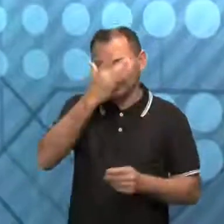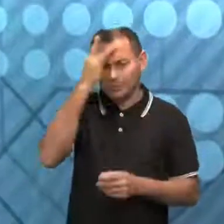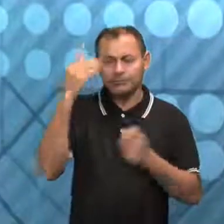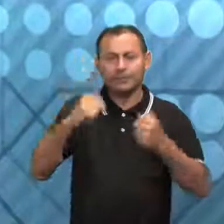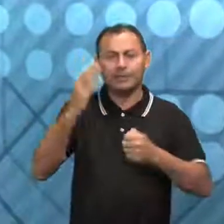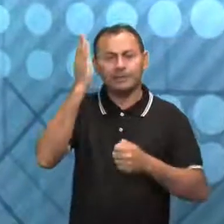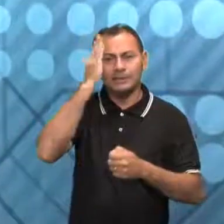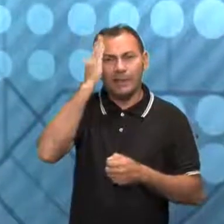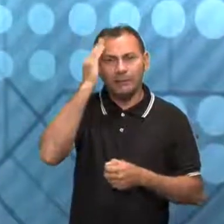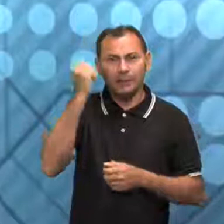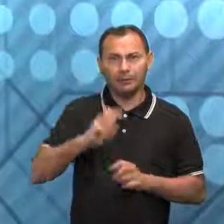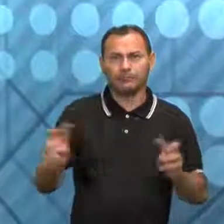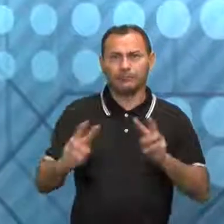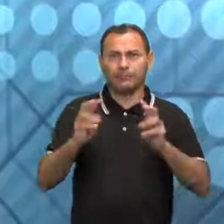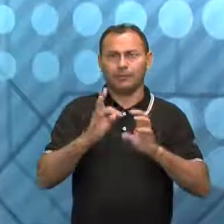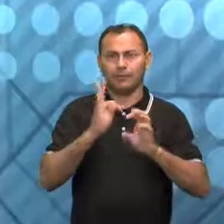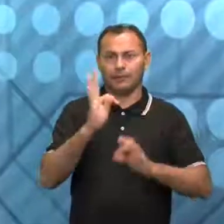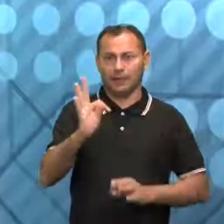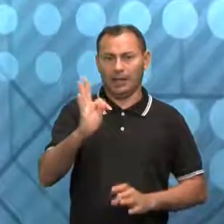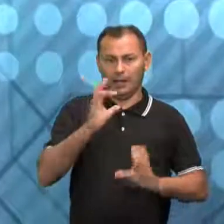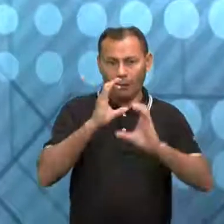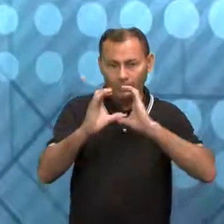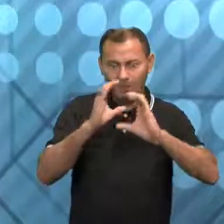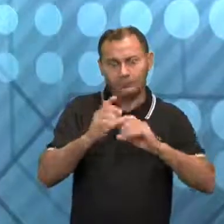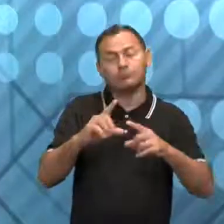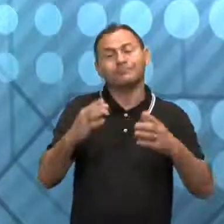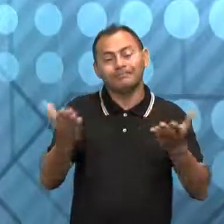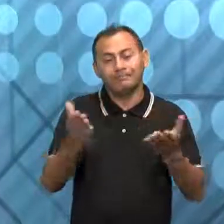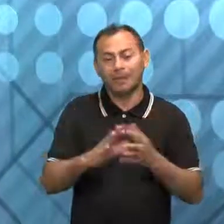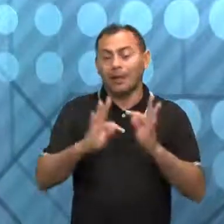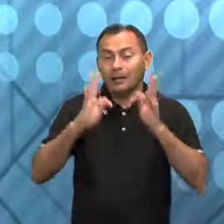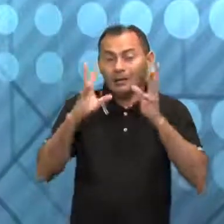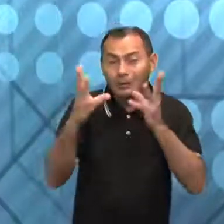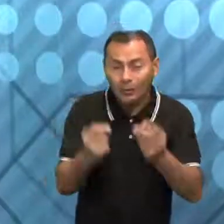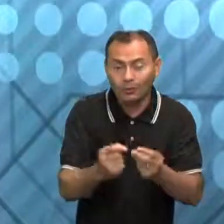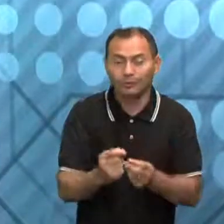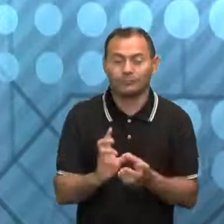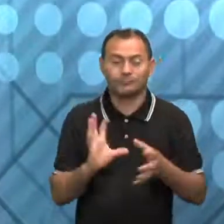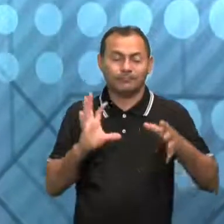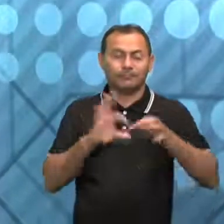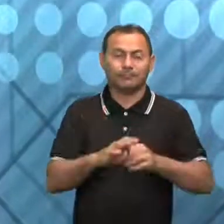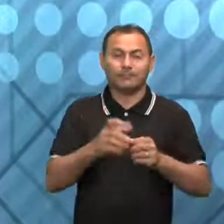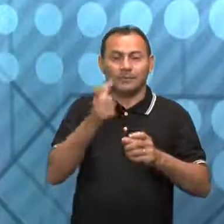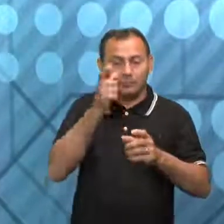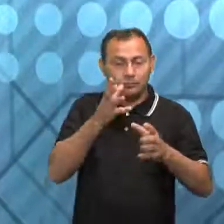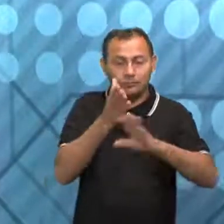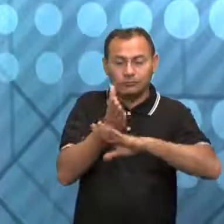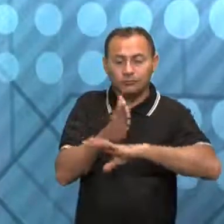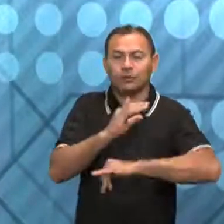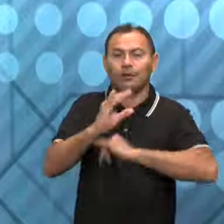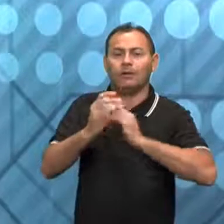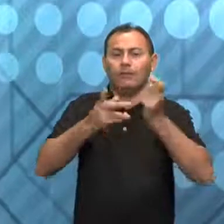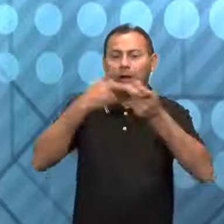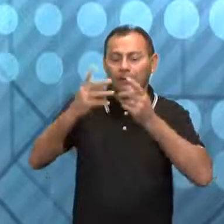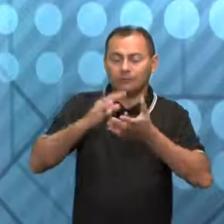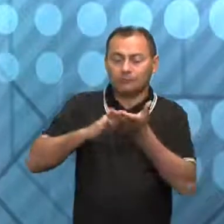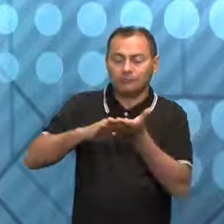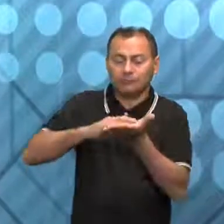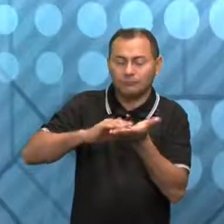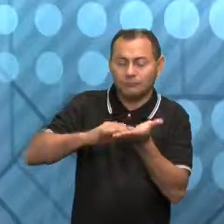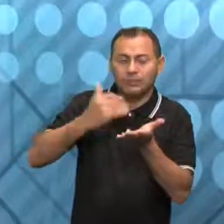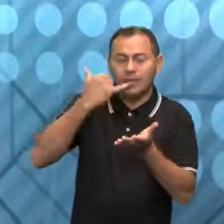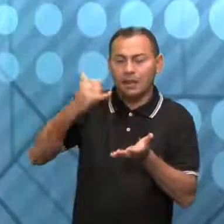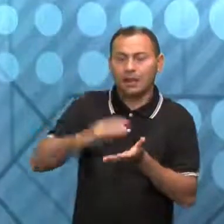saber muito sobre os princípios da telecomunicação. Afinal, está todo mundo conectado o dia todo, o tempo todo falando no celular,